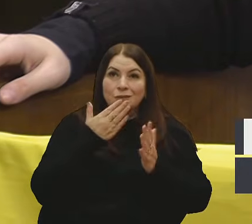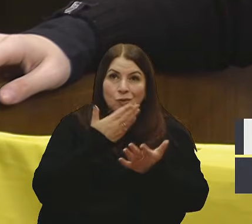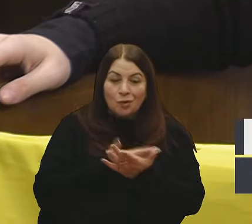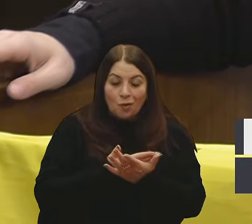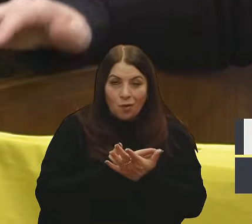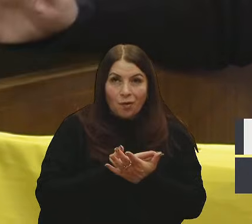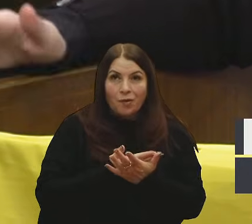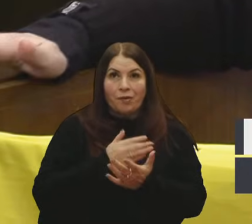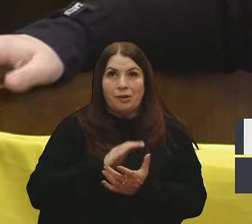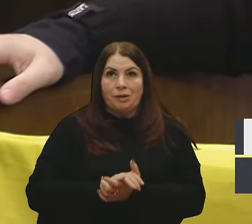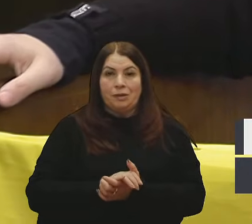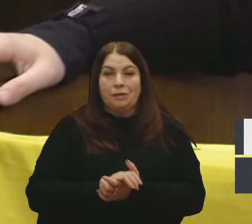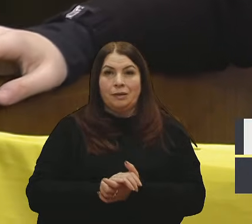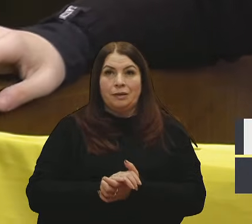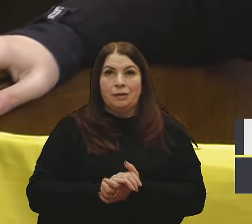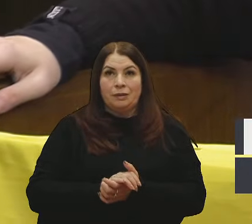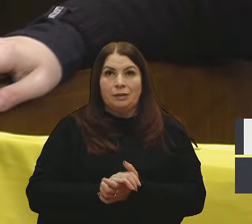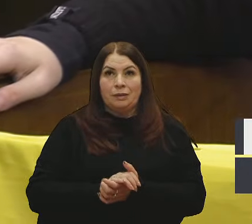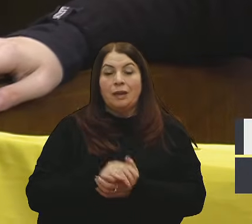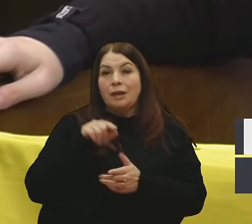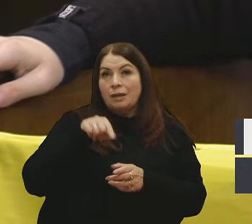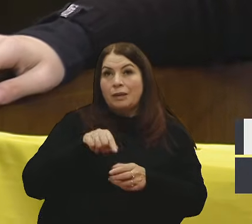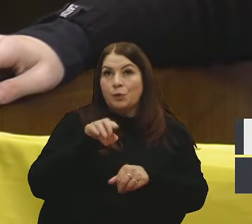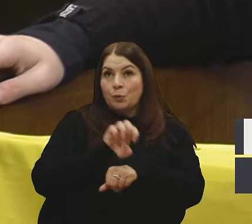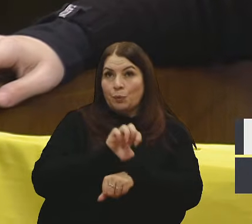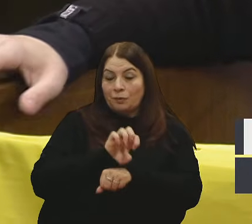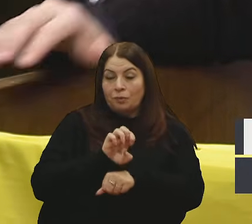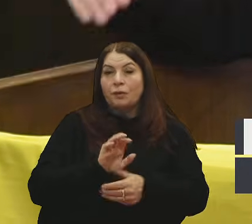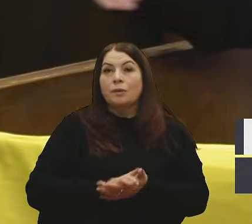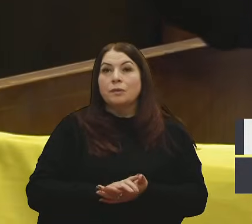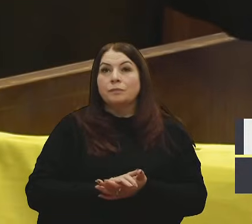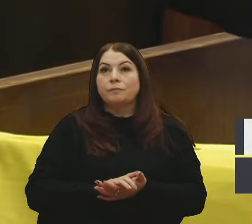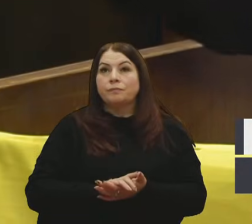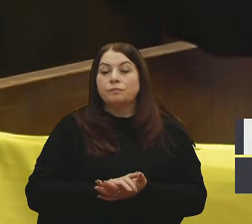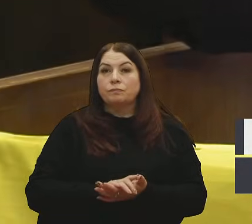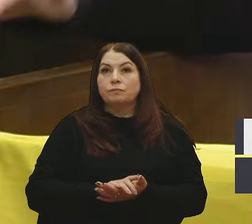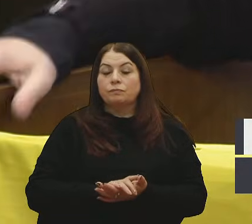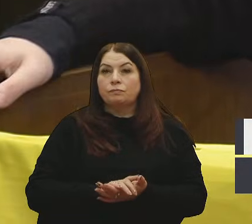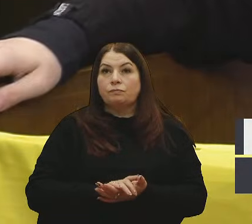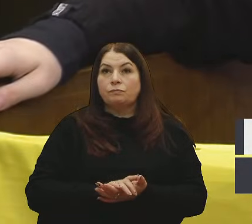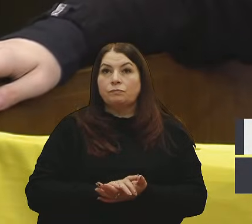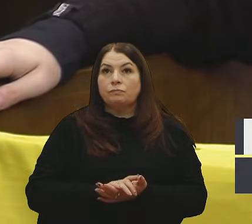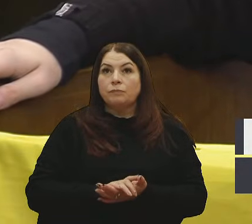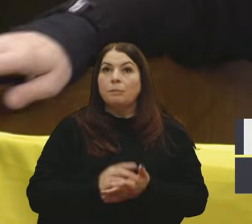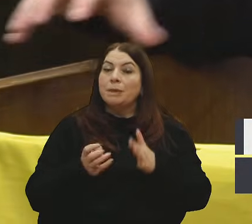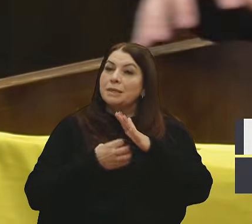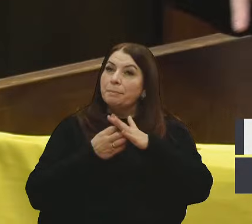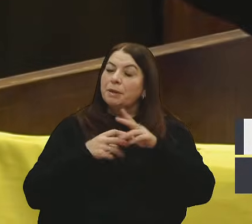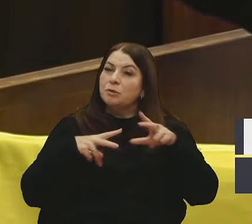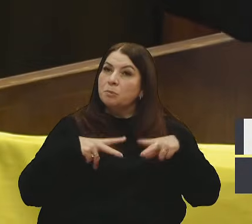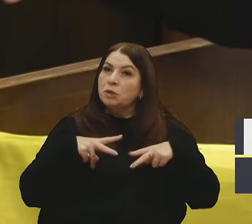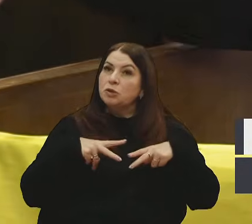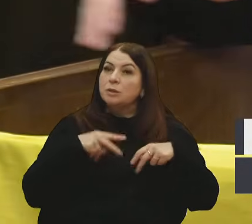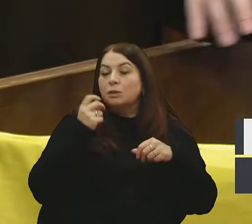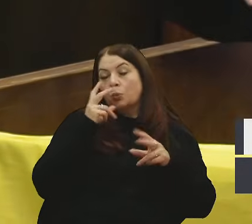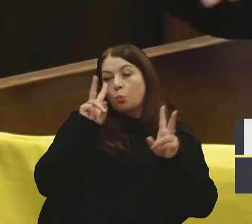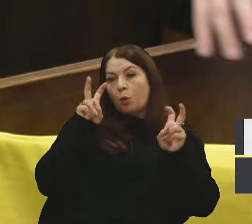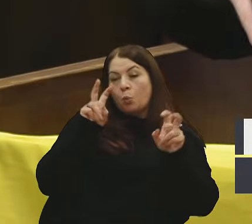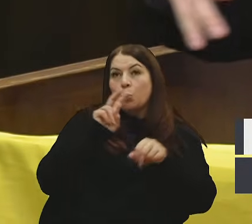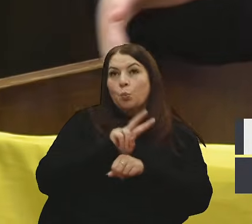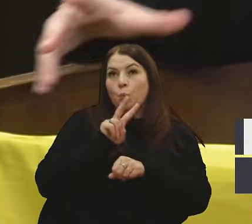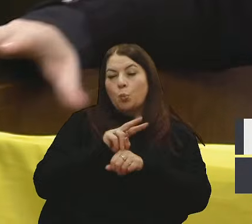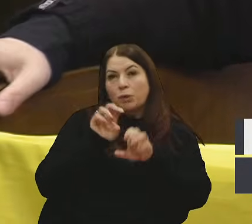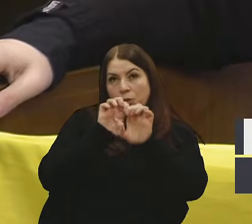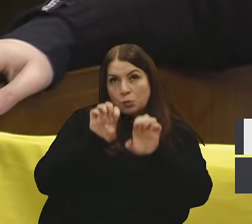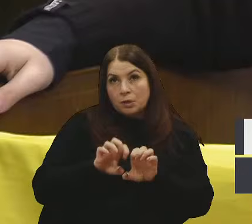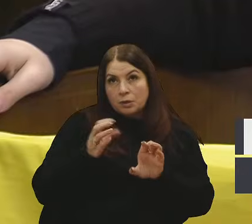escolas aqui do nosso estado, para que a iniciativa privada, em tese, cuide, né, da infraestrutura da